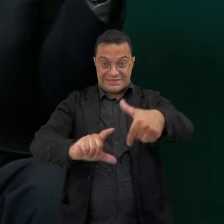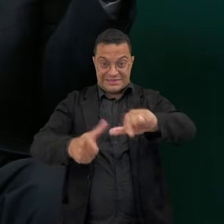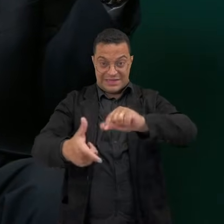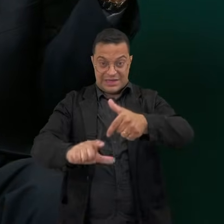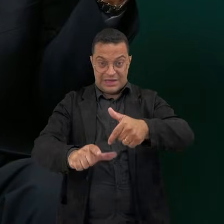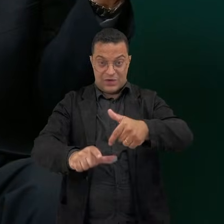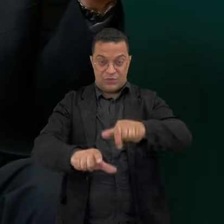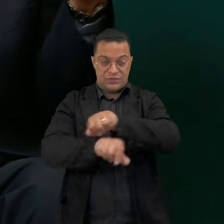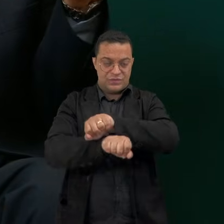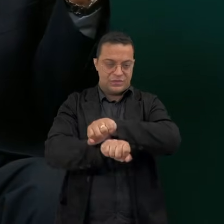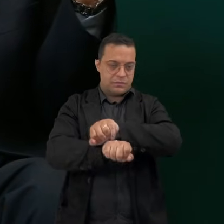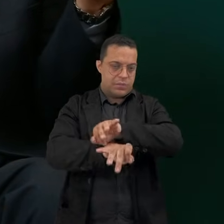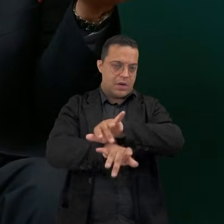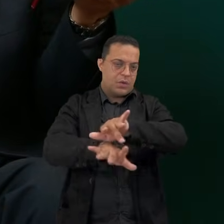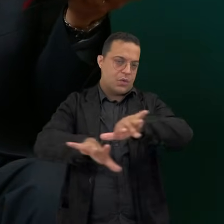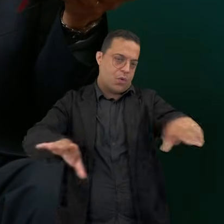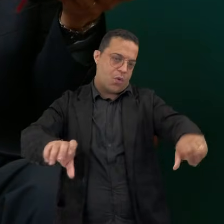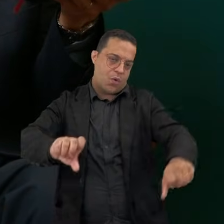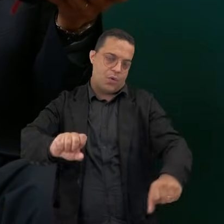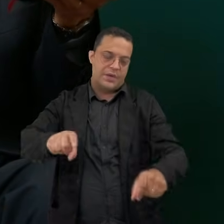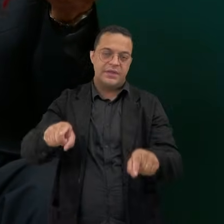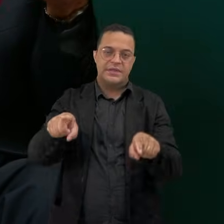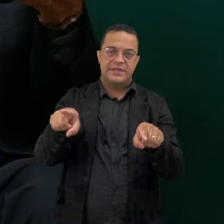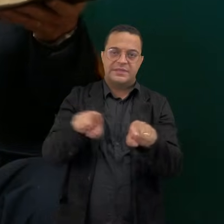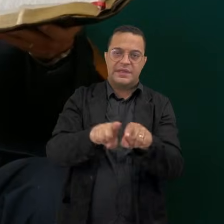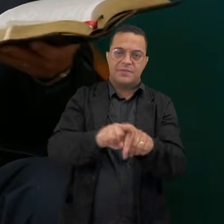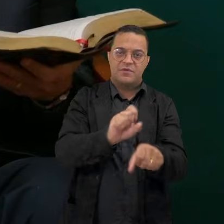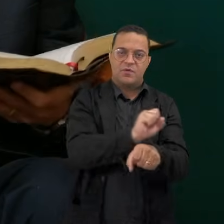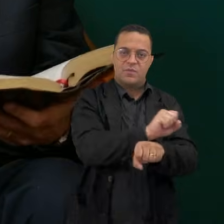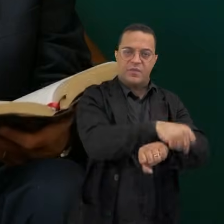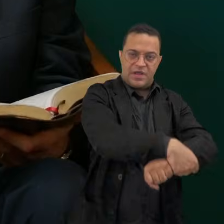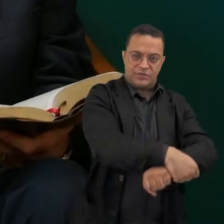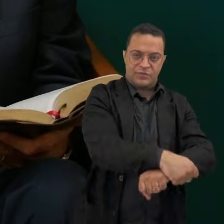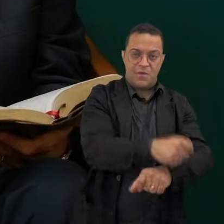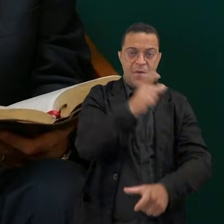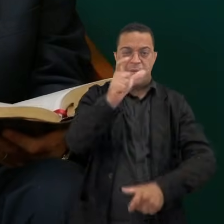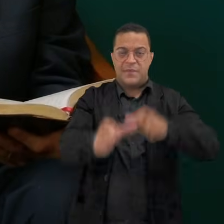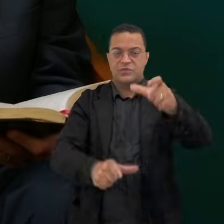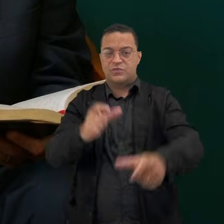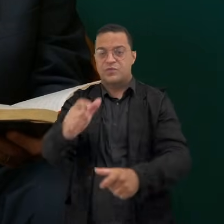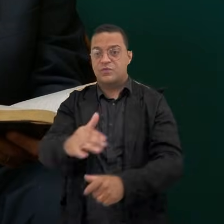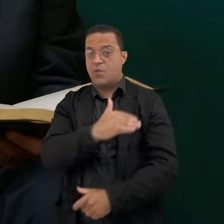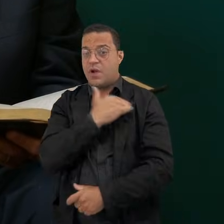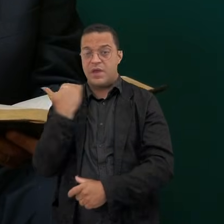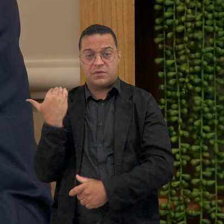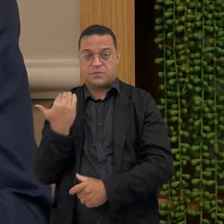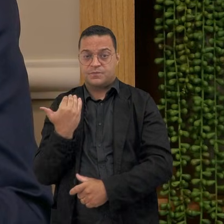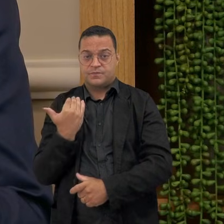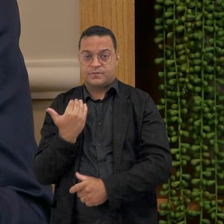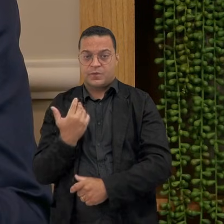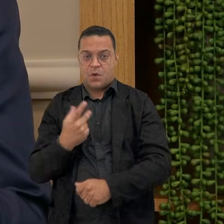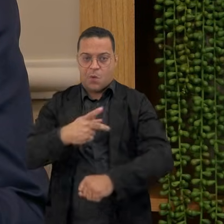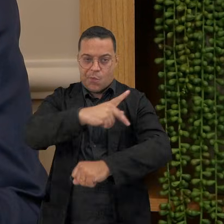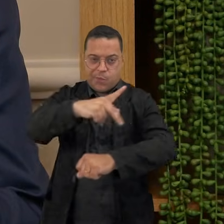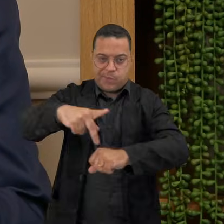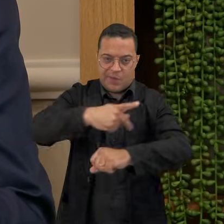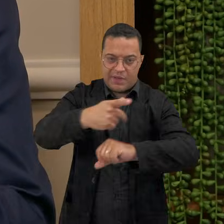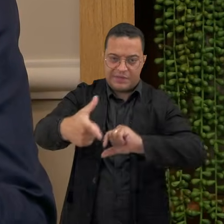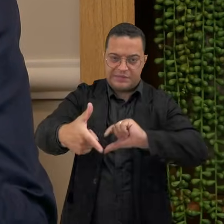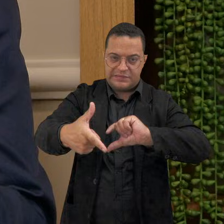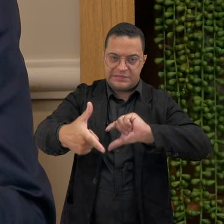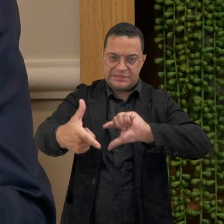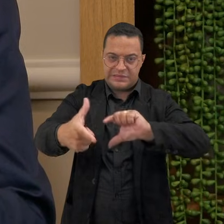ou dispersos, espalhados entre os povos, e não existiria mais a nação de Israel. O Senhor Jesus, então, quando